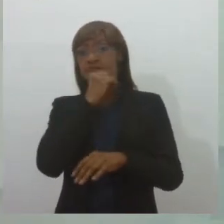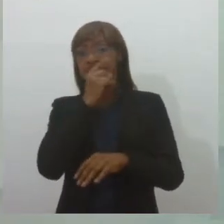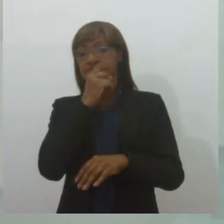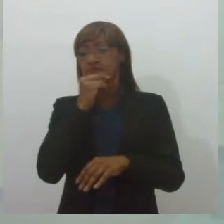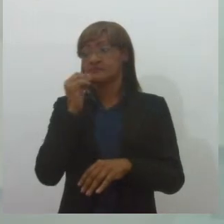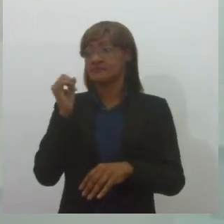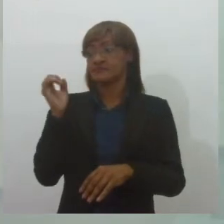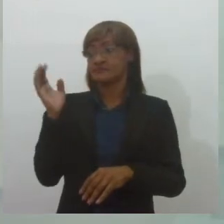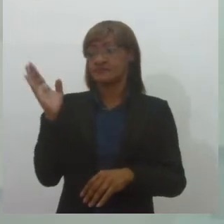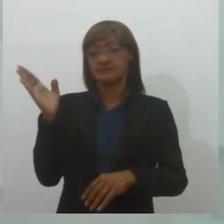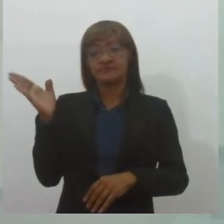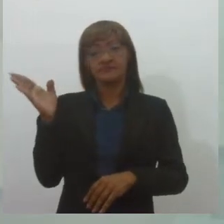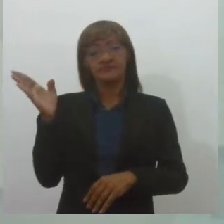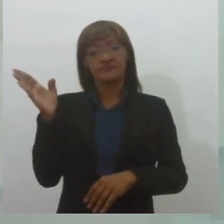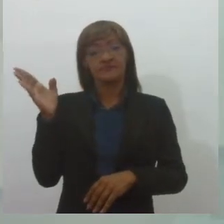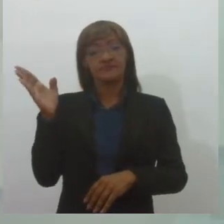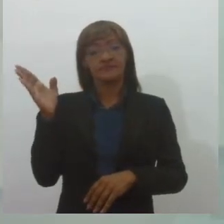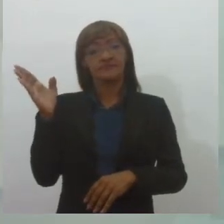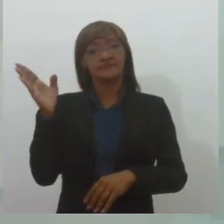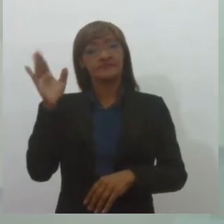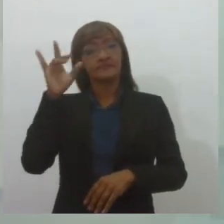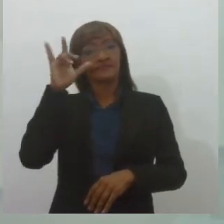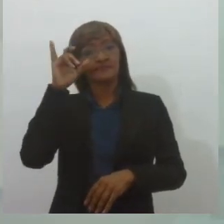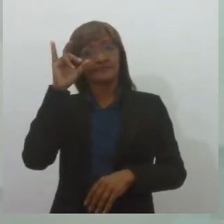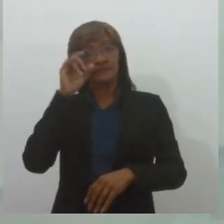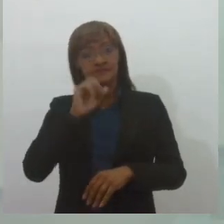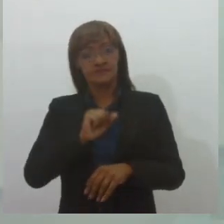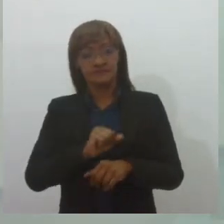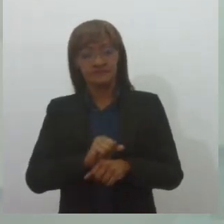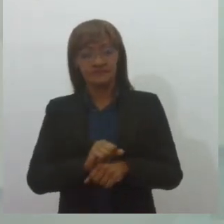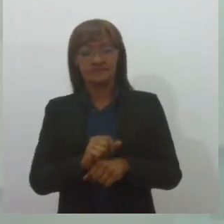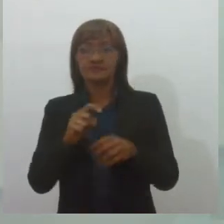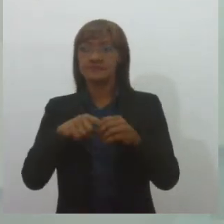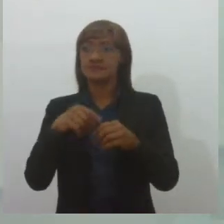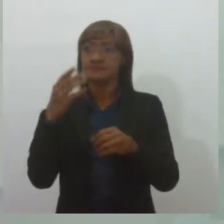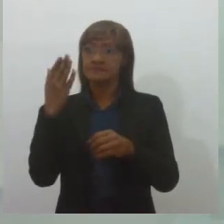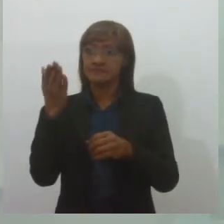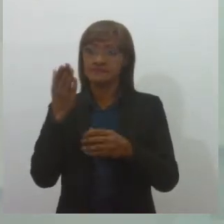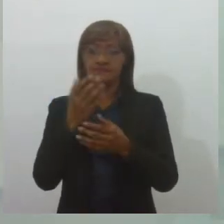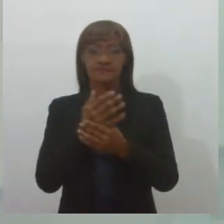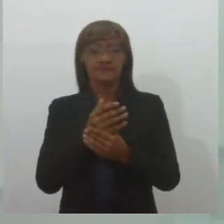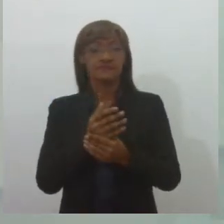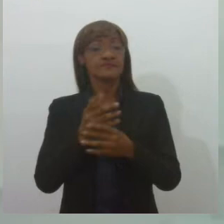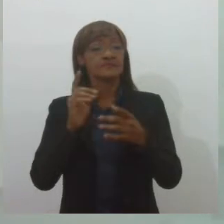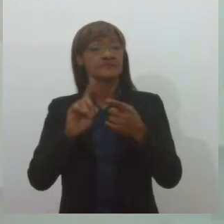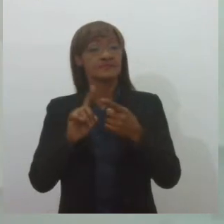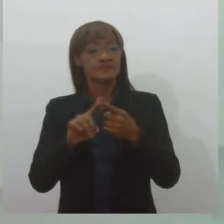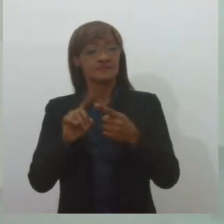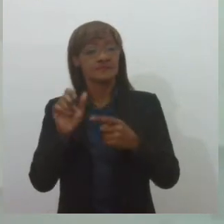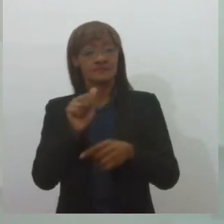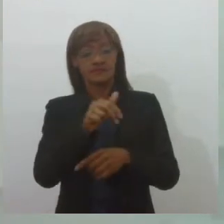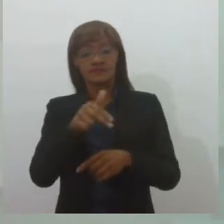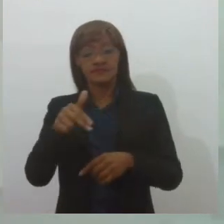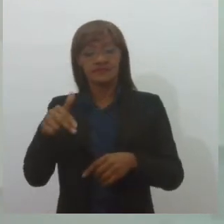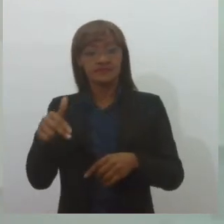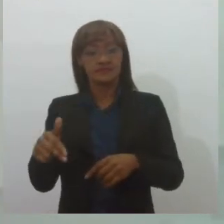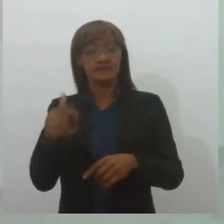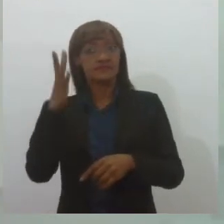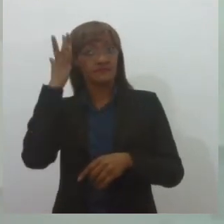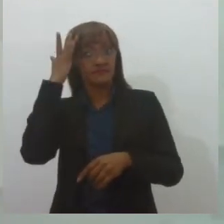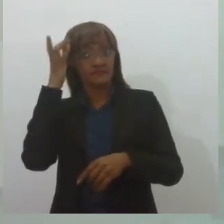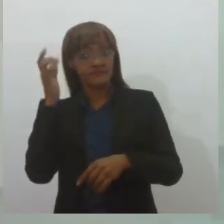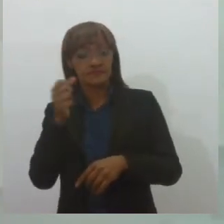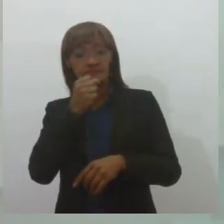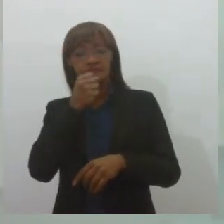Grécia é já no Instagram Thiago@Assembleia Sergipe eu mostro Você mistura de Lembrando que tem agência de Notícias amanhã